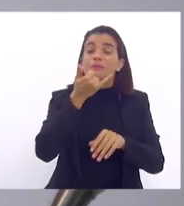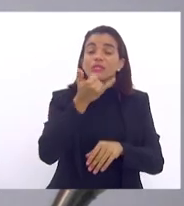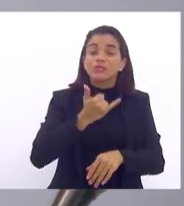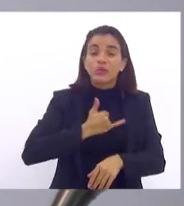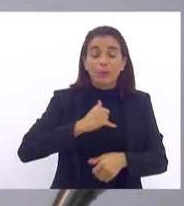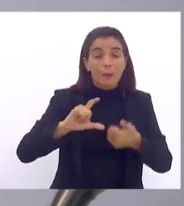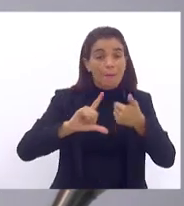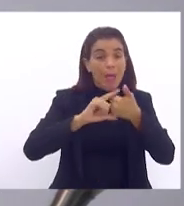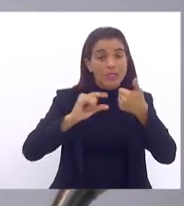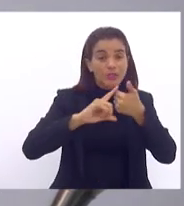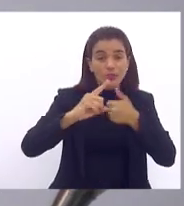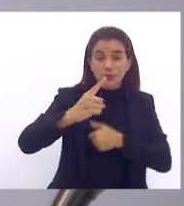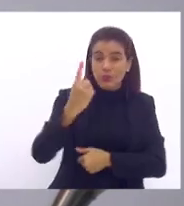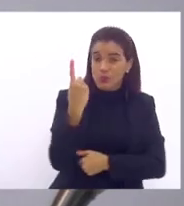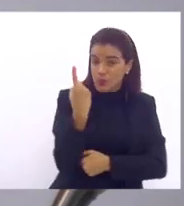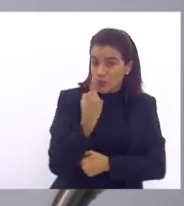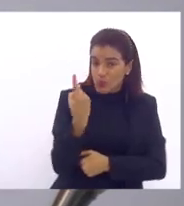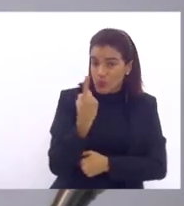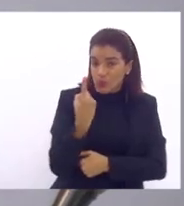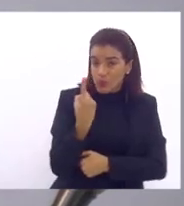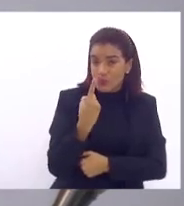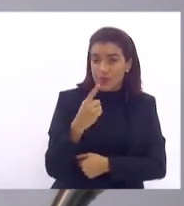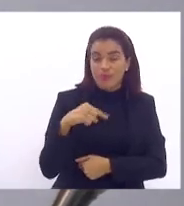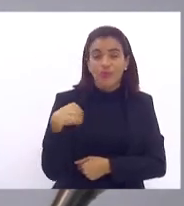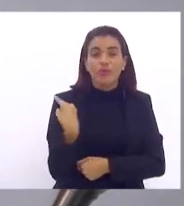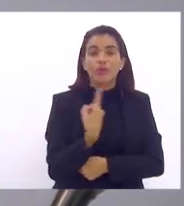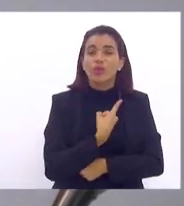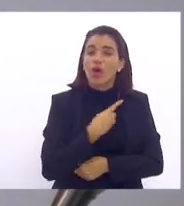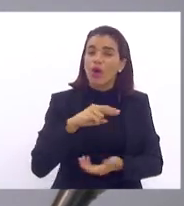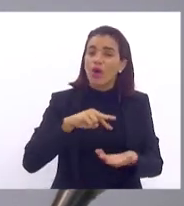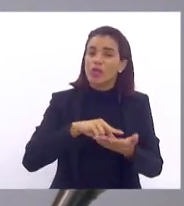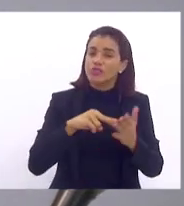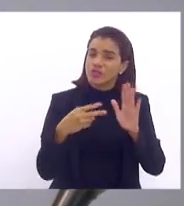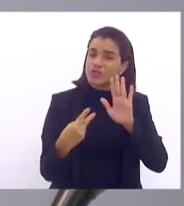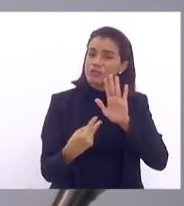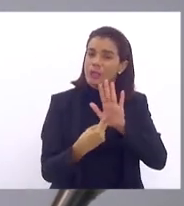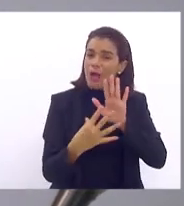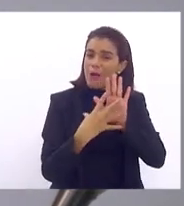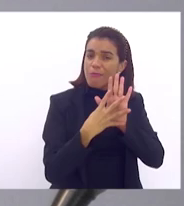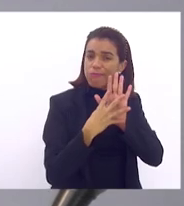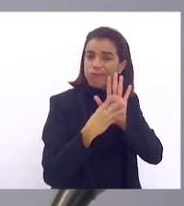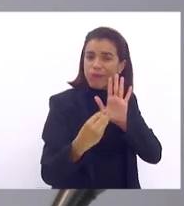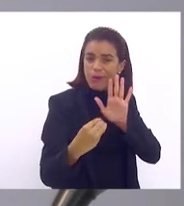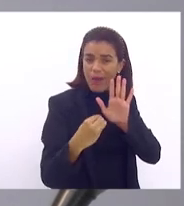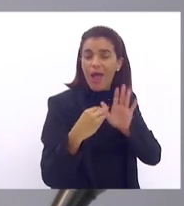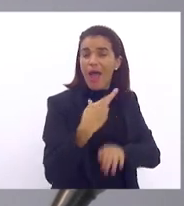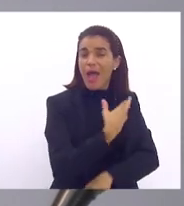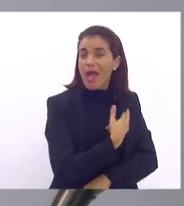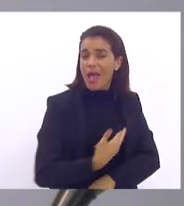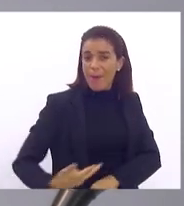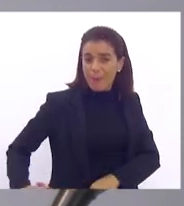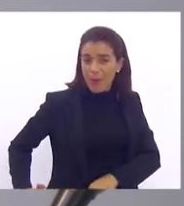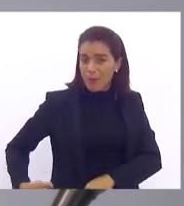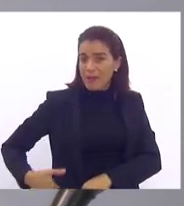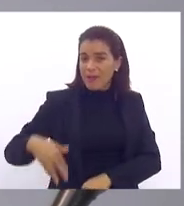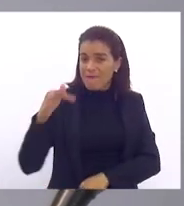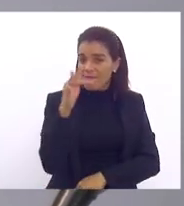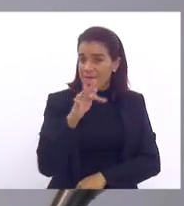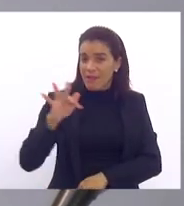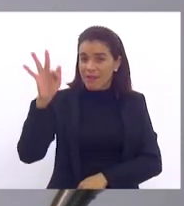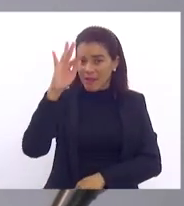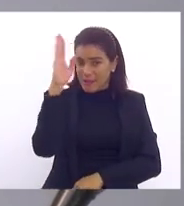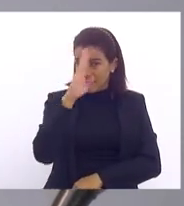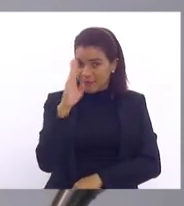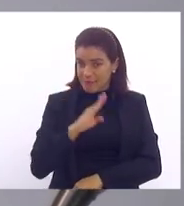desculpe que nós somos a República Federativa do Brasil que é o